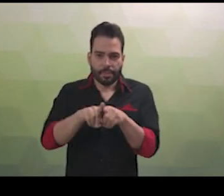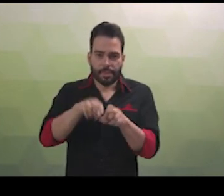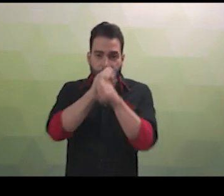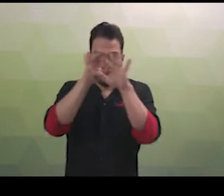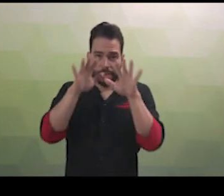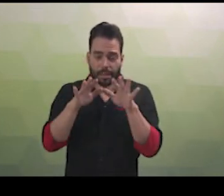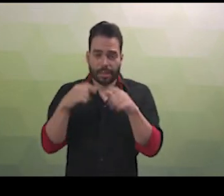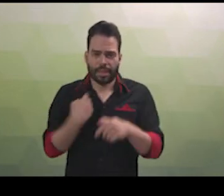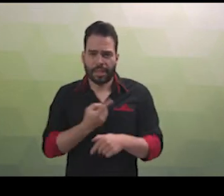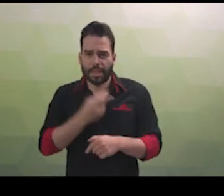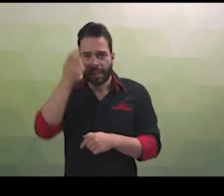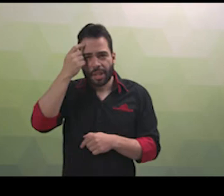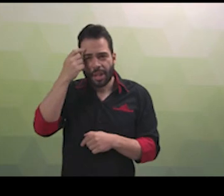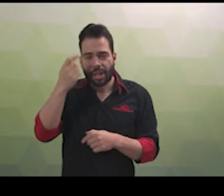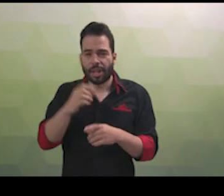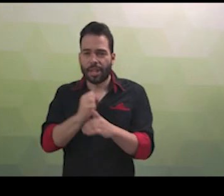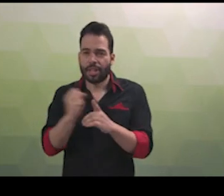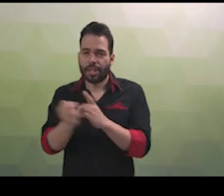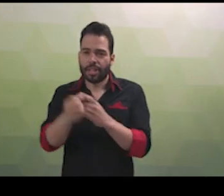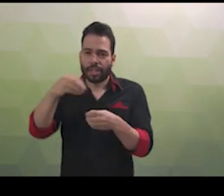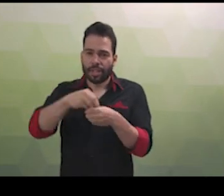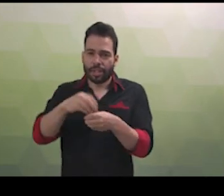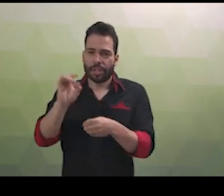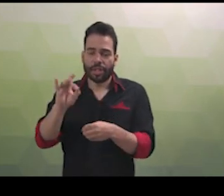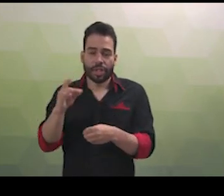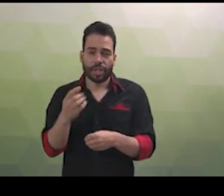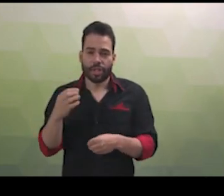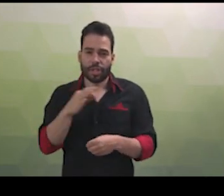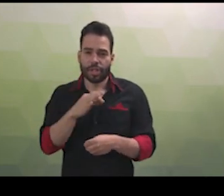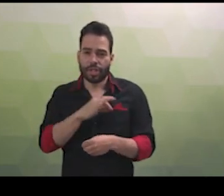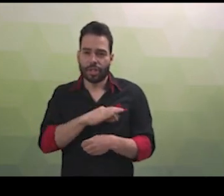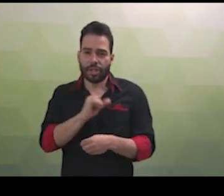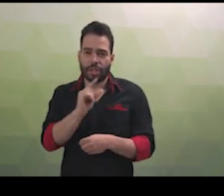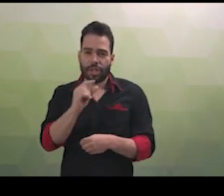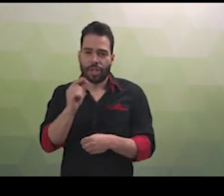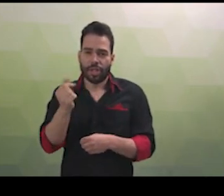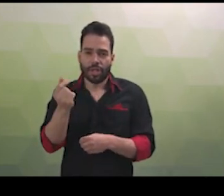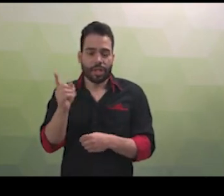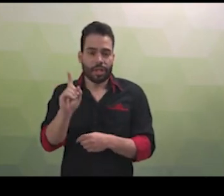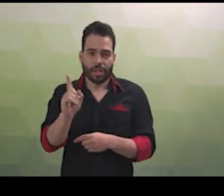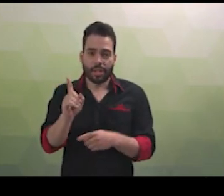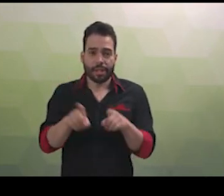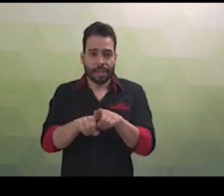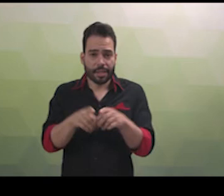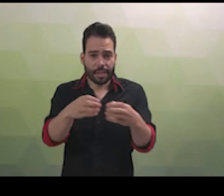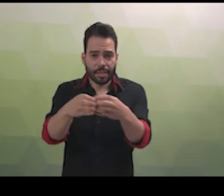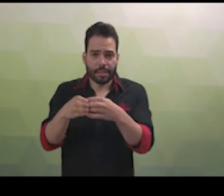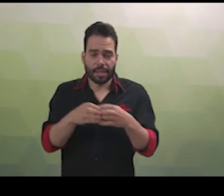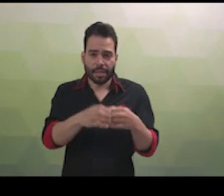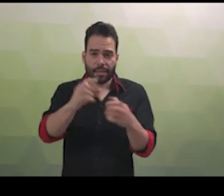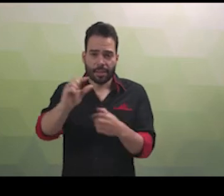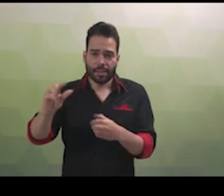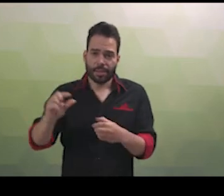questões referentes à renda, mas ela engloba também a inclusão desses grupos minoritários que falávamos anteriormente, como